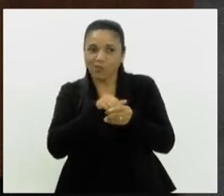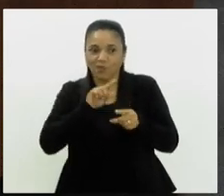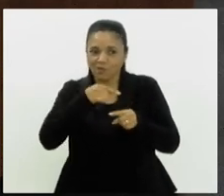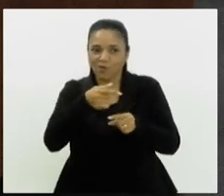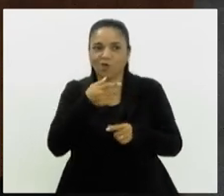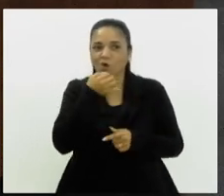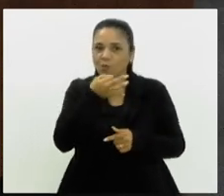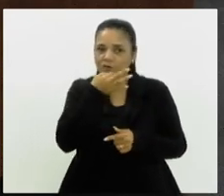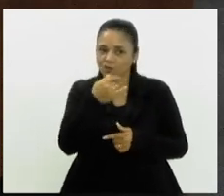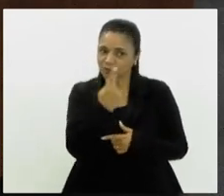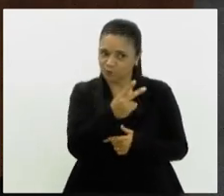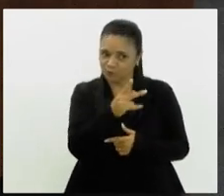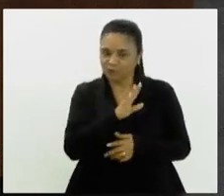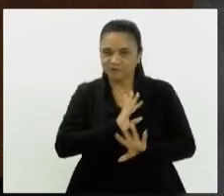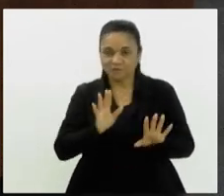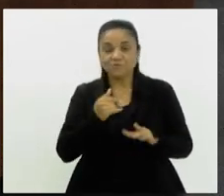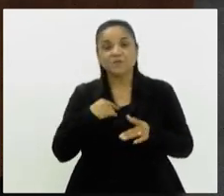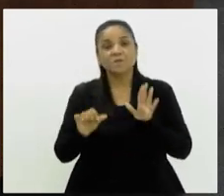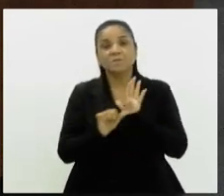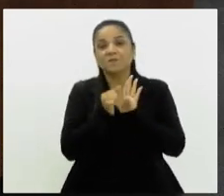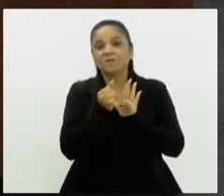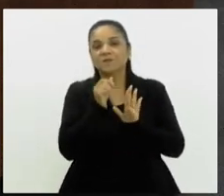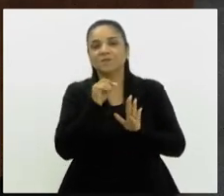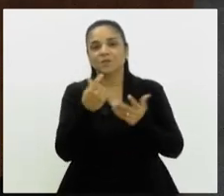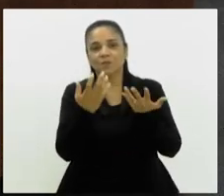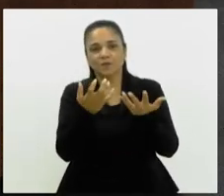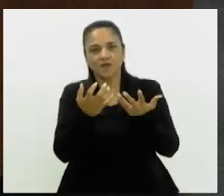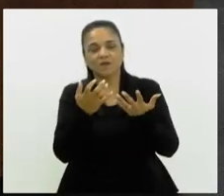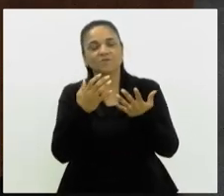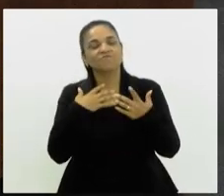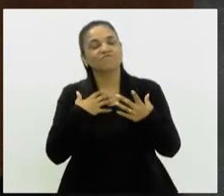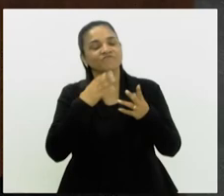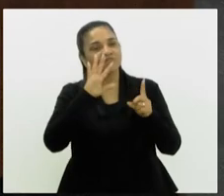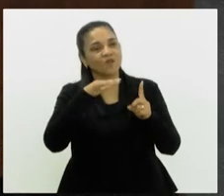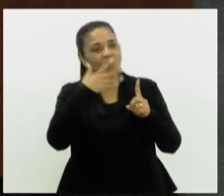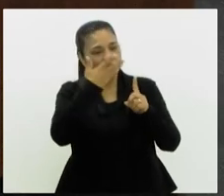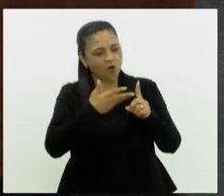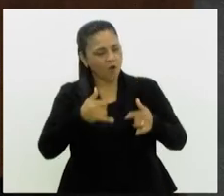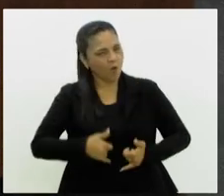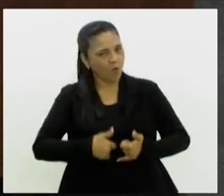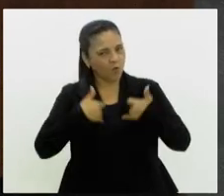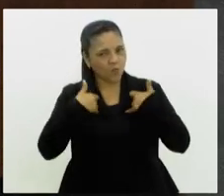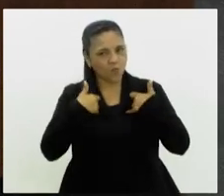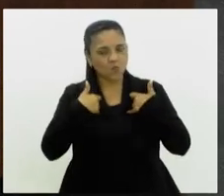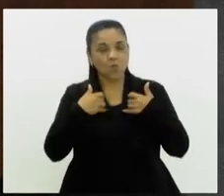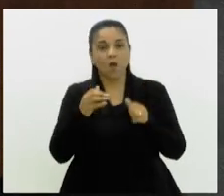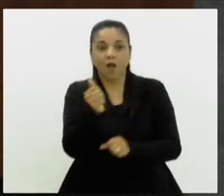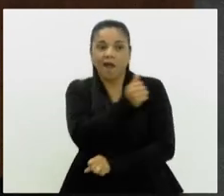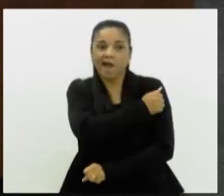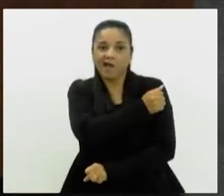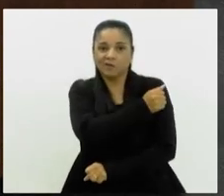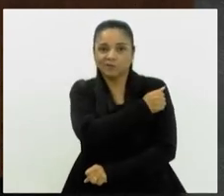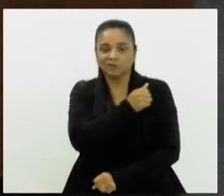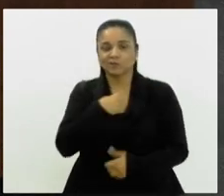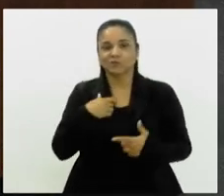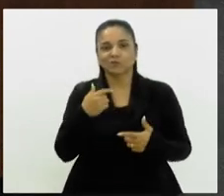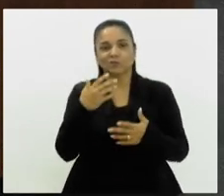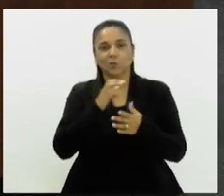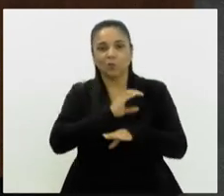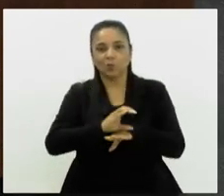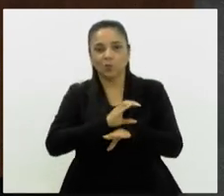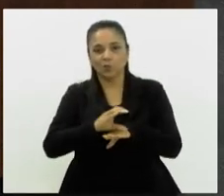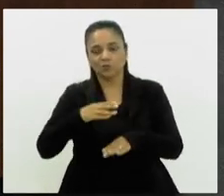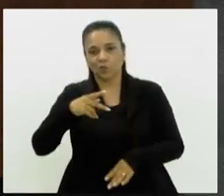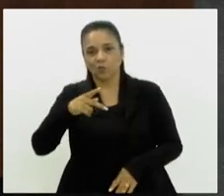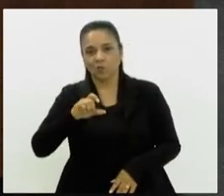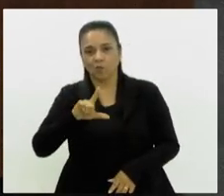Mas é para dizer duas coisas. Primeiro, eu tive a honra, deputada Marta Rocha, de ter sido aluno do Paul Singer, depois ministro